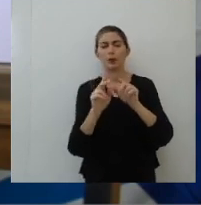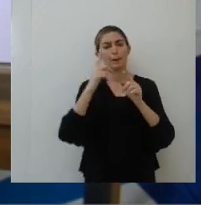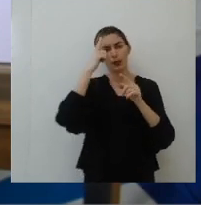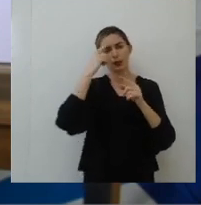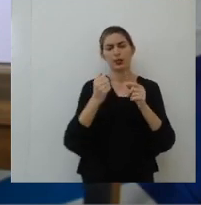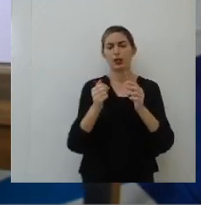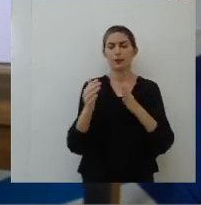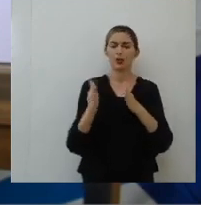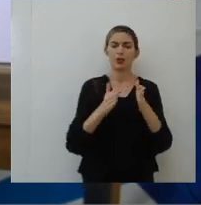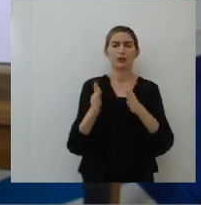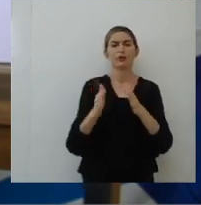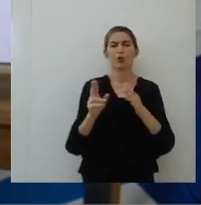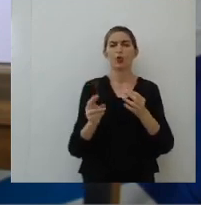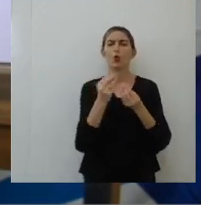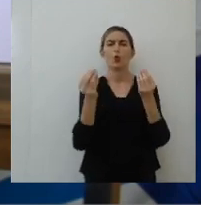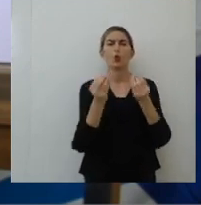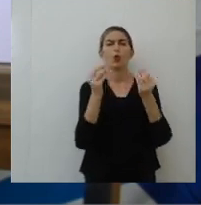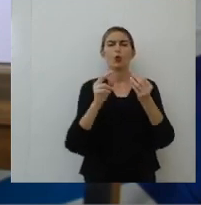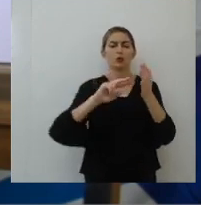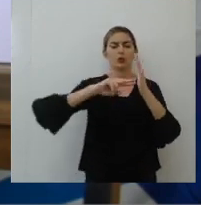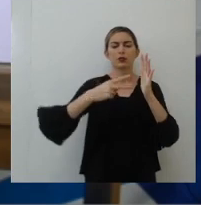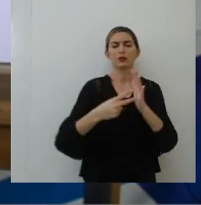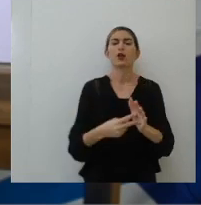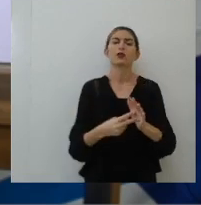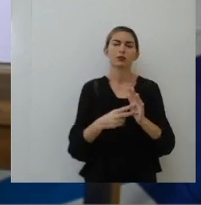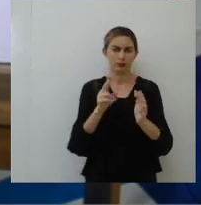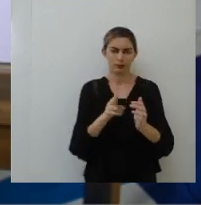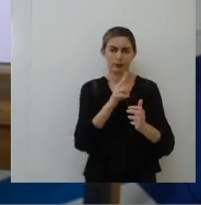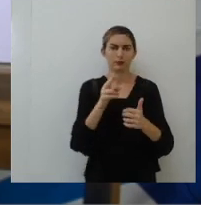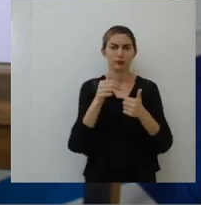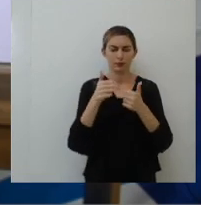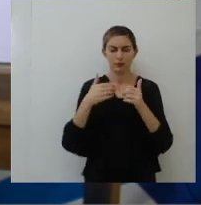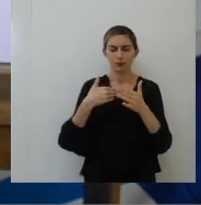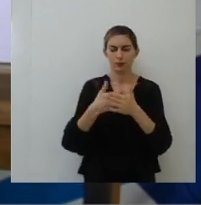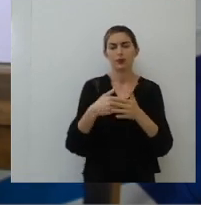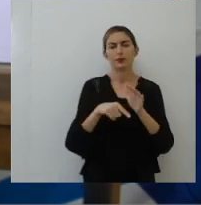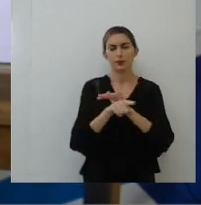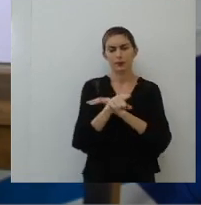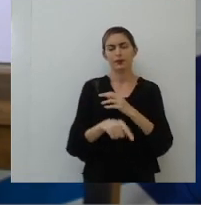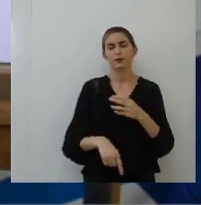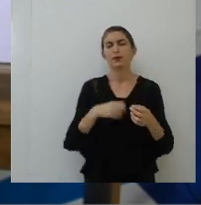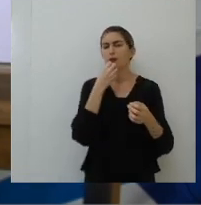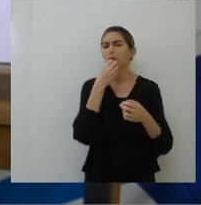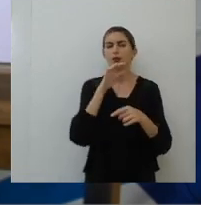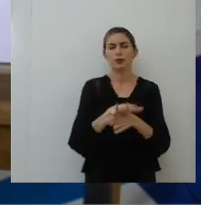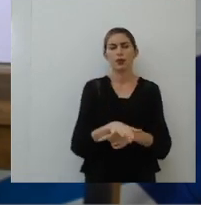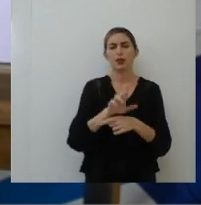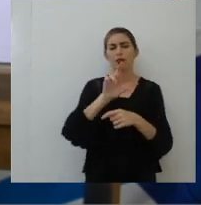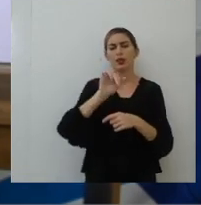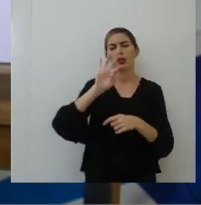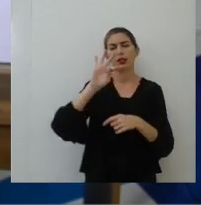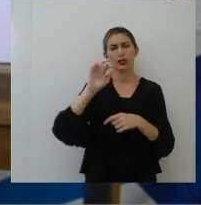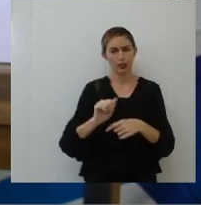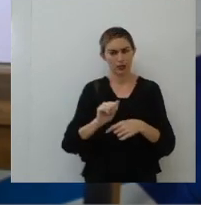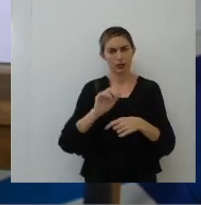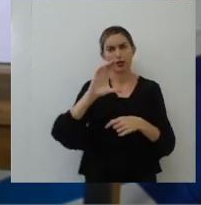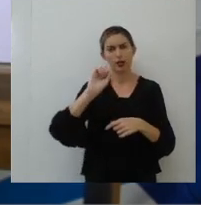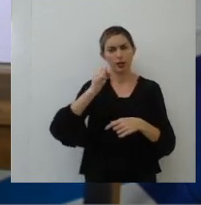o momento e, acima de tudo, o significado delas. Beleza? Próxima pergunta. Olá, professor. Boa tarde. Meu nome é Rita de Cássia,